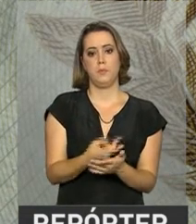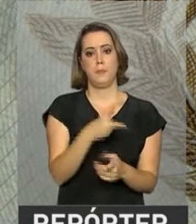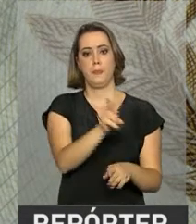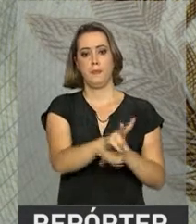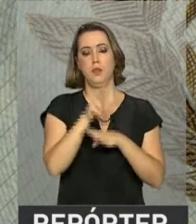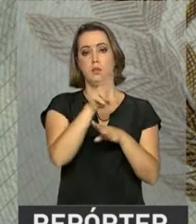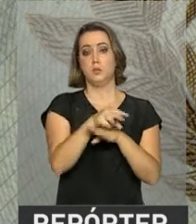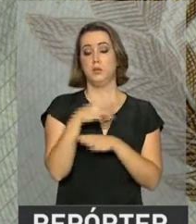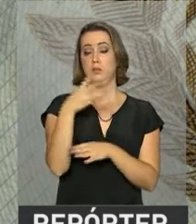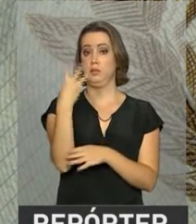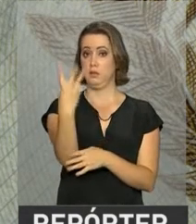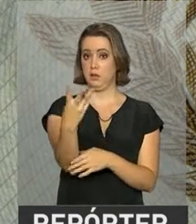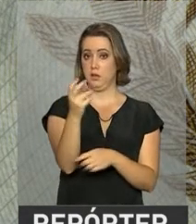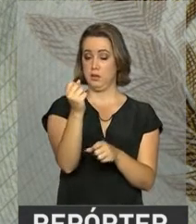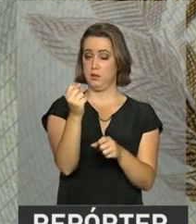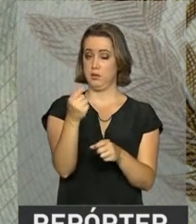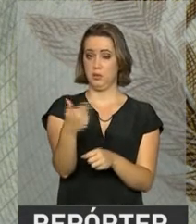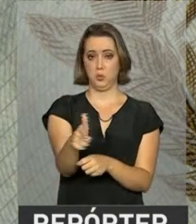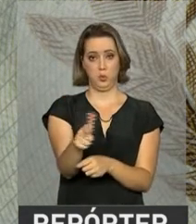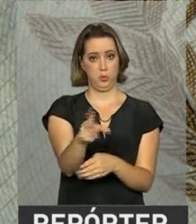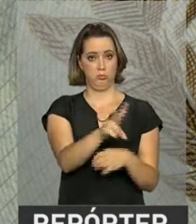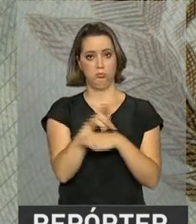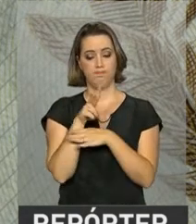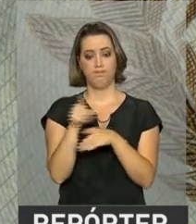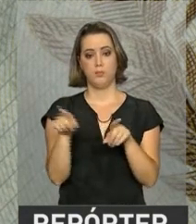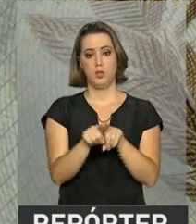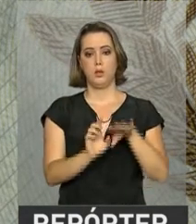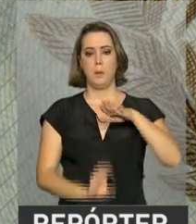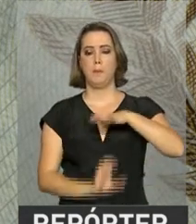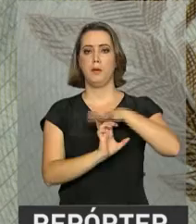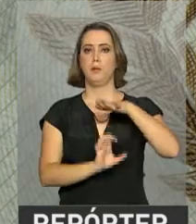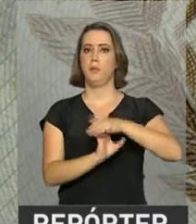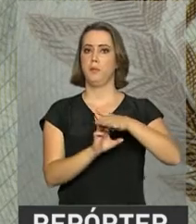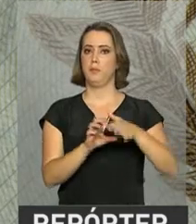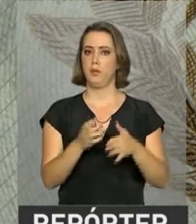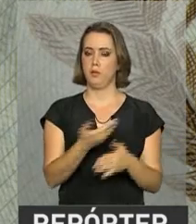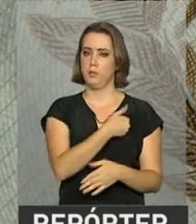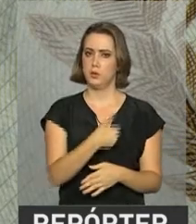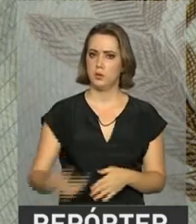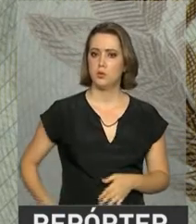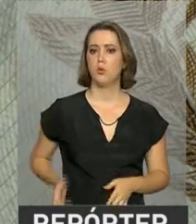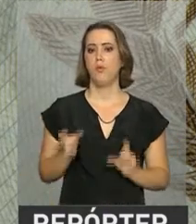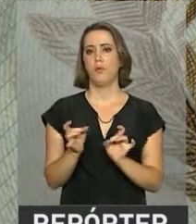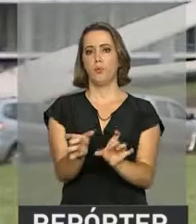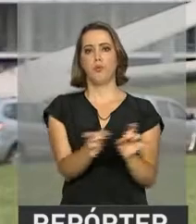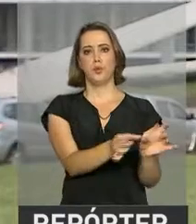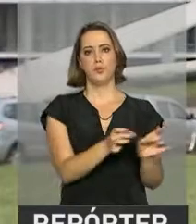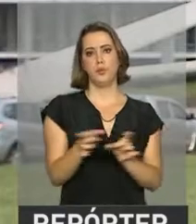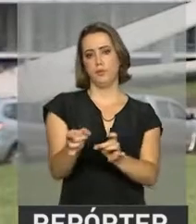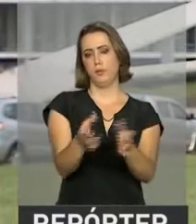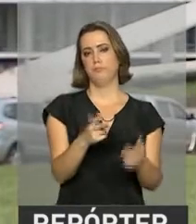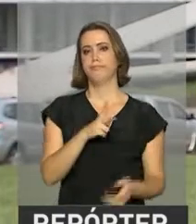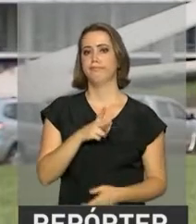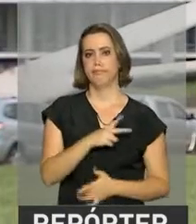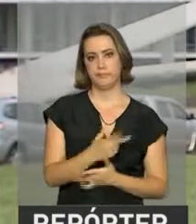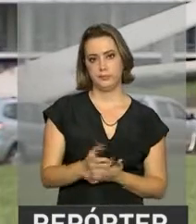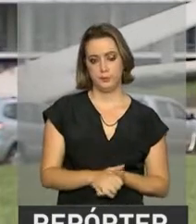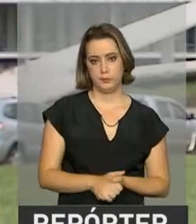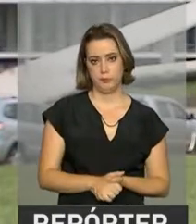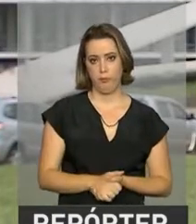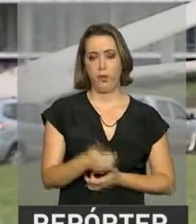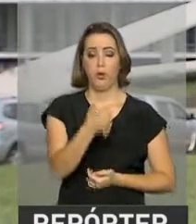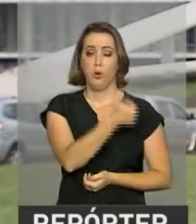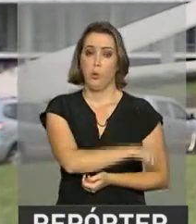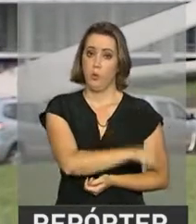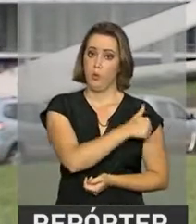e privatizar bancos e empresas estaduais de água saneamento e eletricidade o rio de janeiro foi o primeiro a